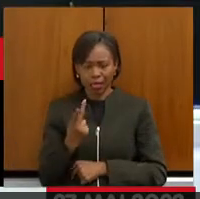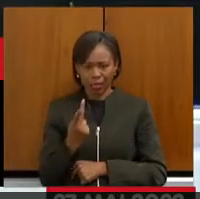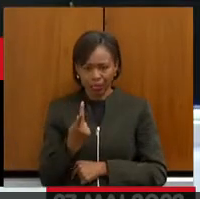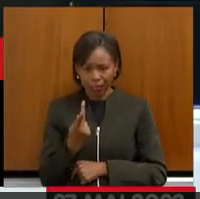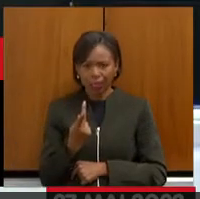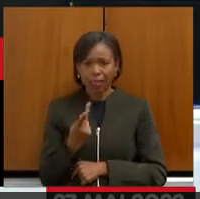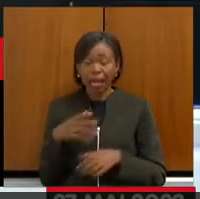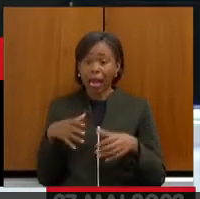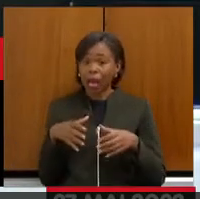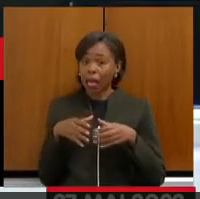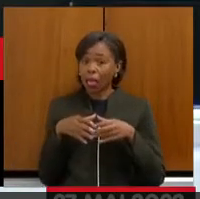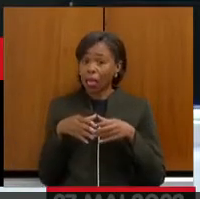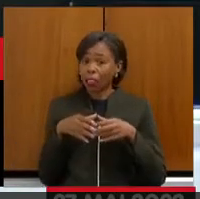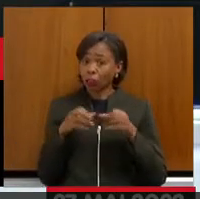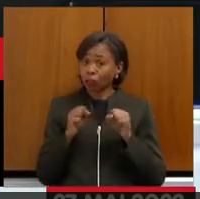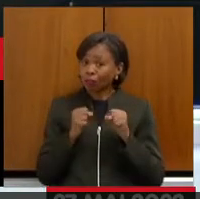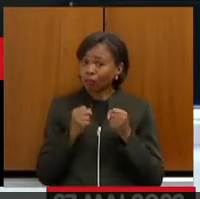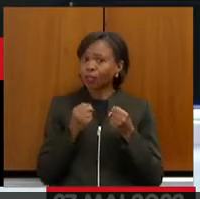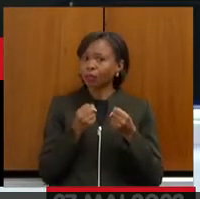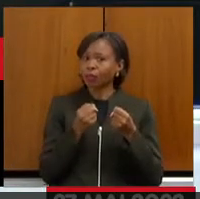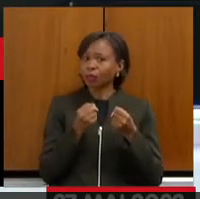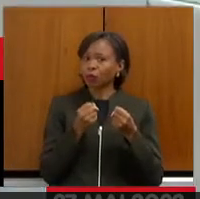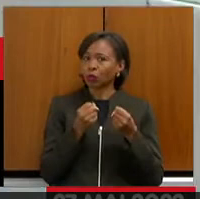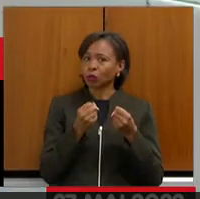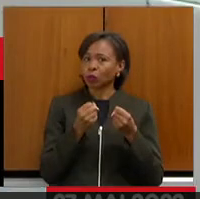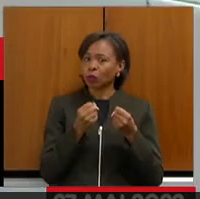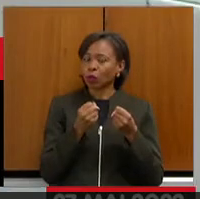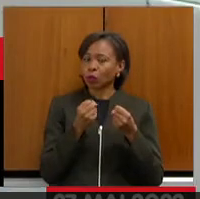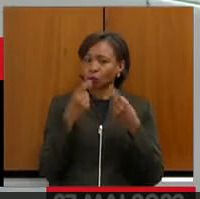violência contra a mulher de Minas Gerais e